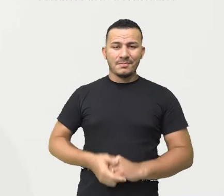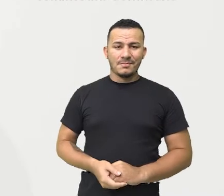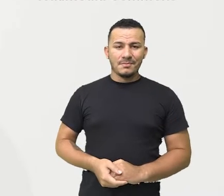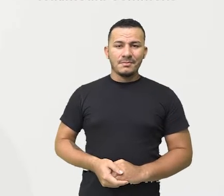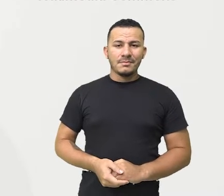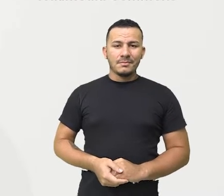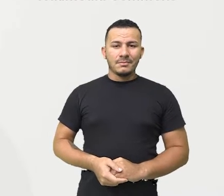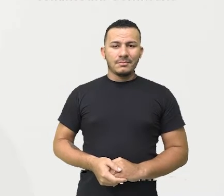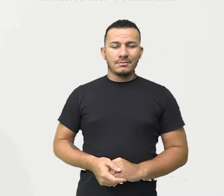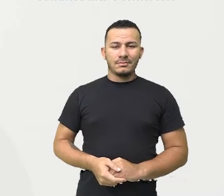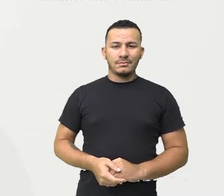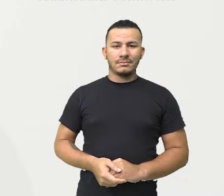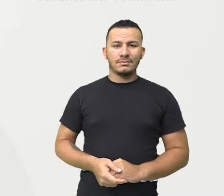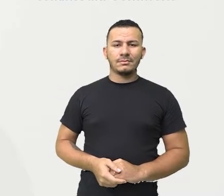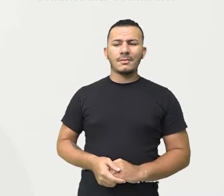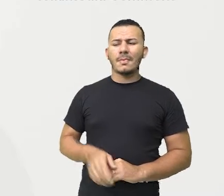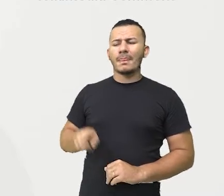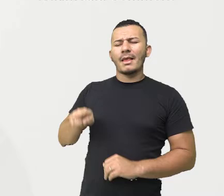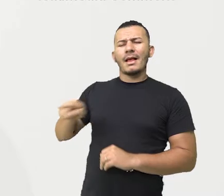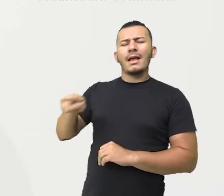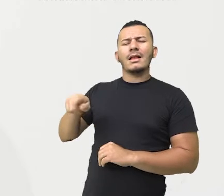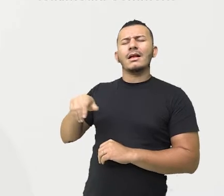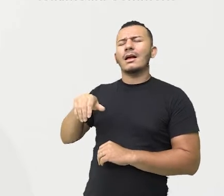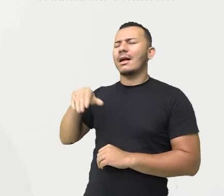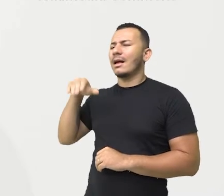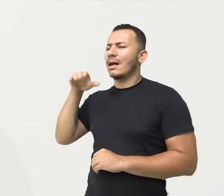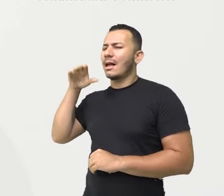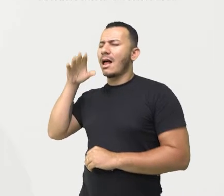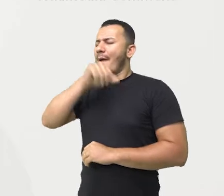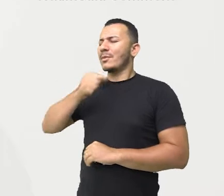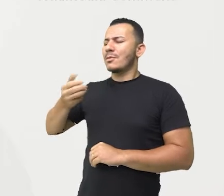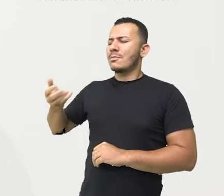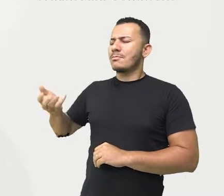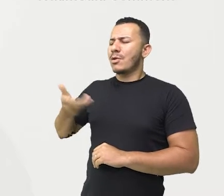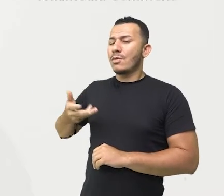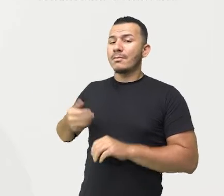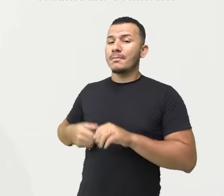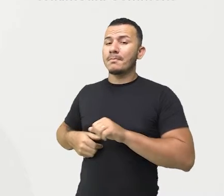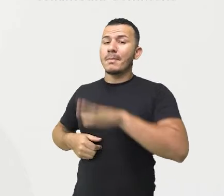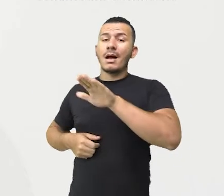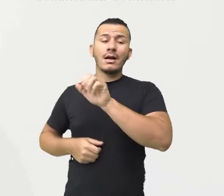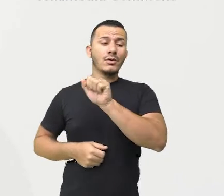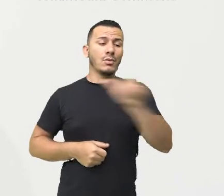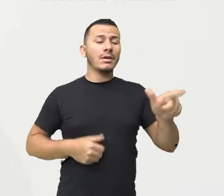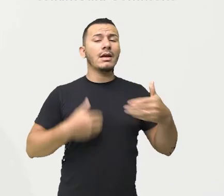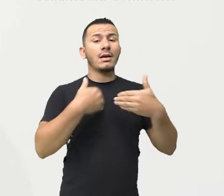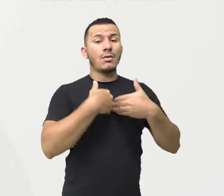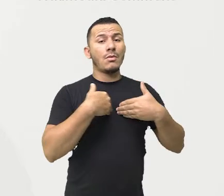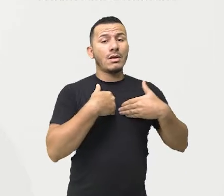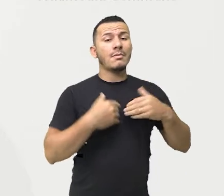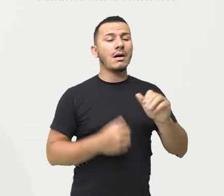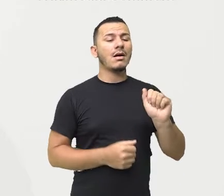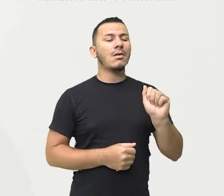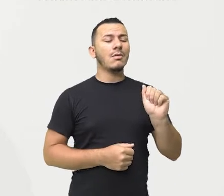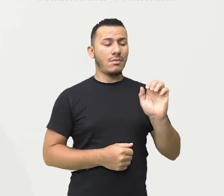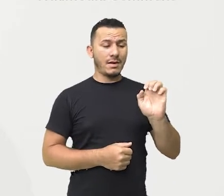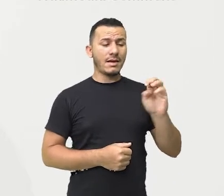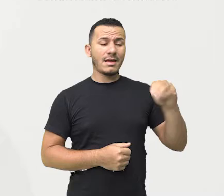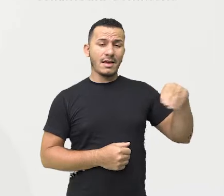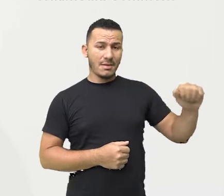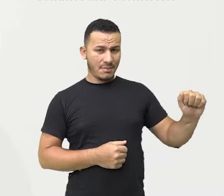psicológicas. Mais rápida que a ema selvagem. Comparou a rapidez dela com a